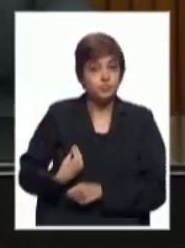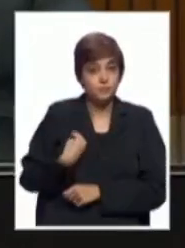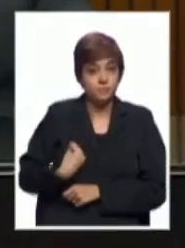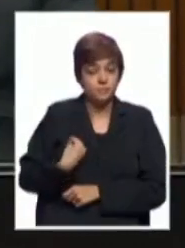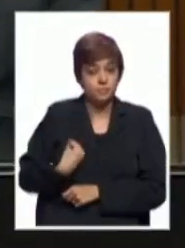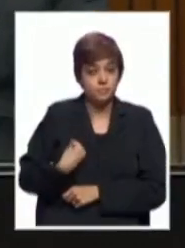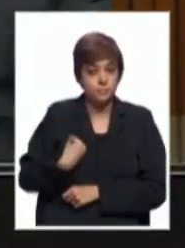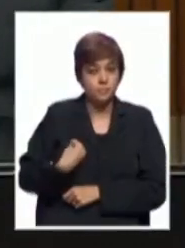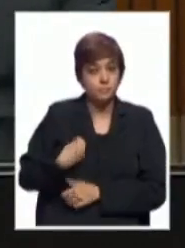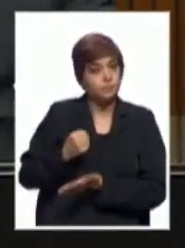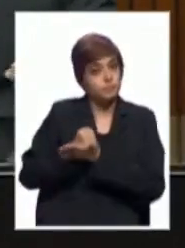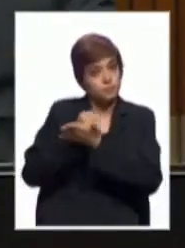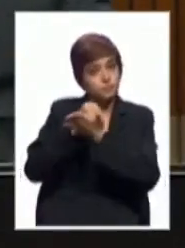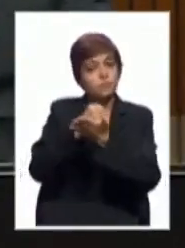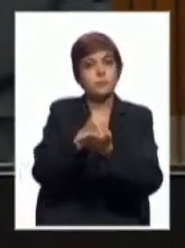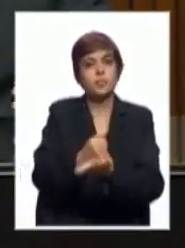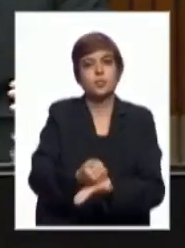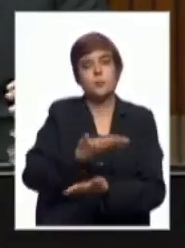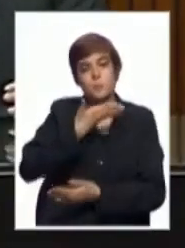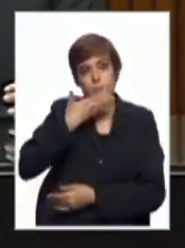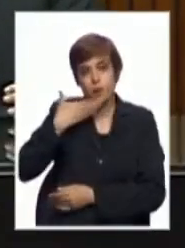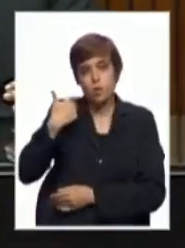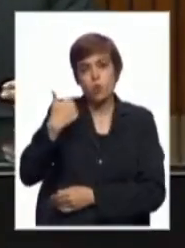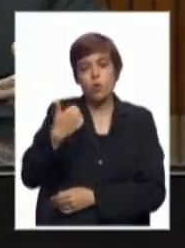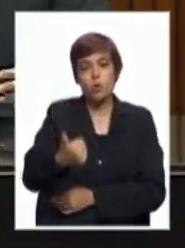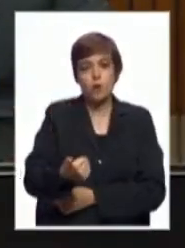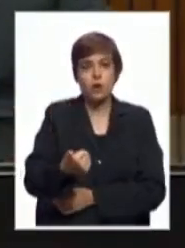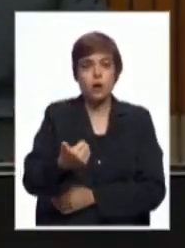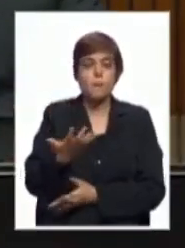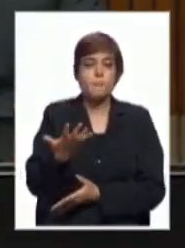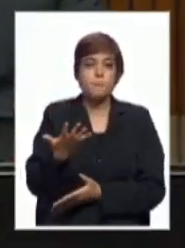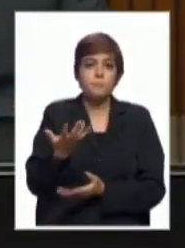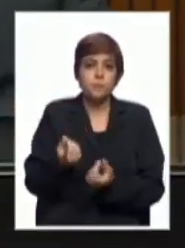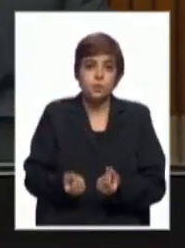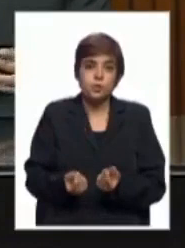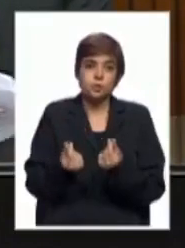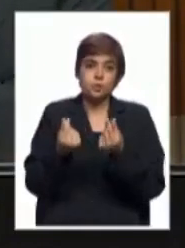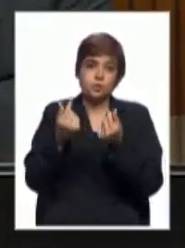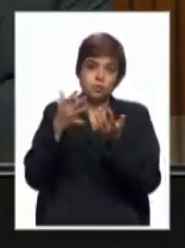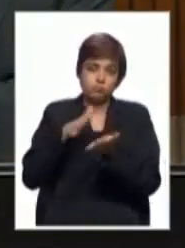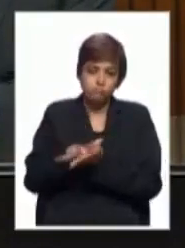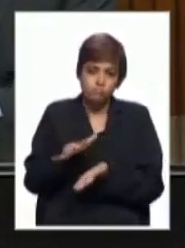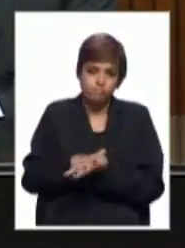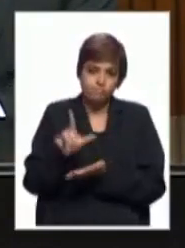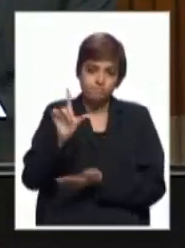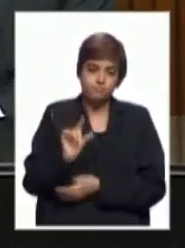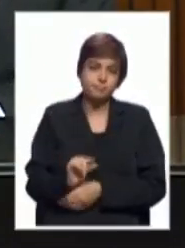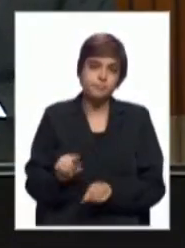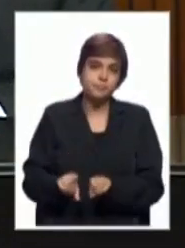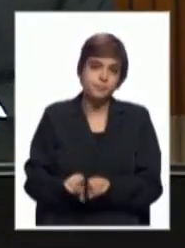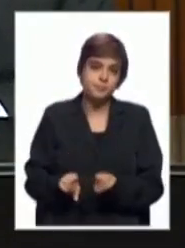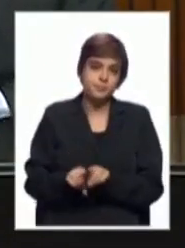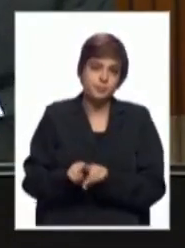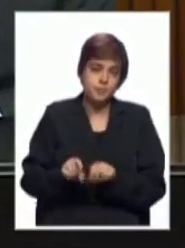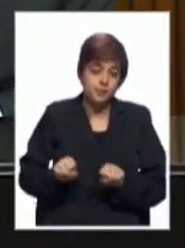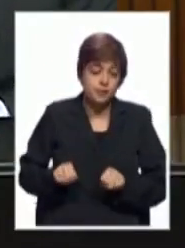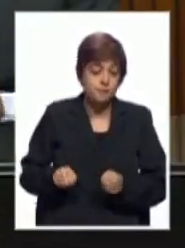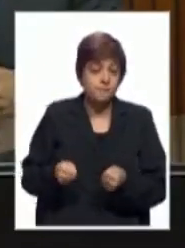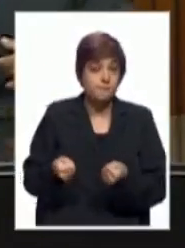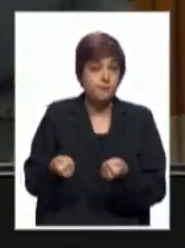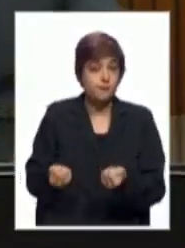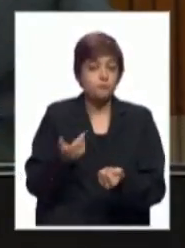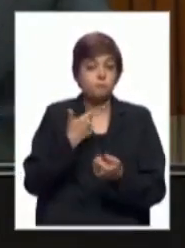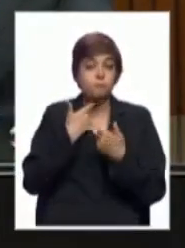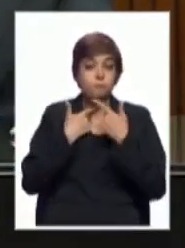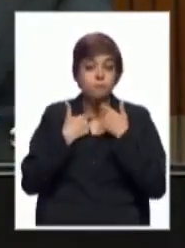disposta a colaborar, né, para que esses ajustes sejam feitos, mas também defendendo sempre os